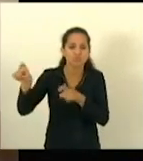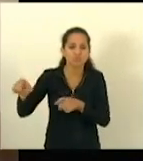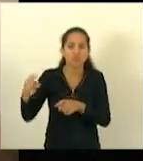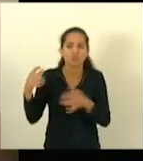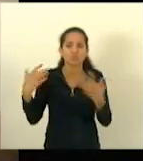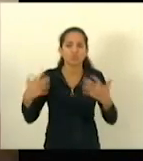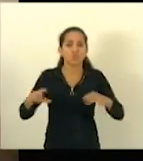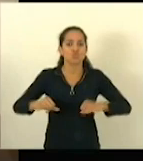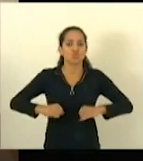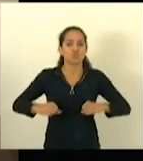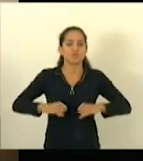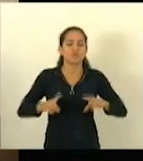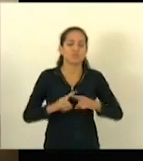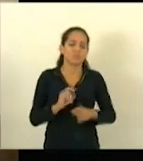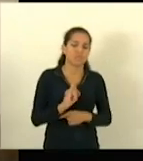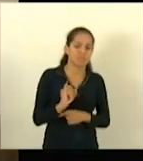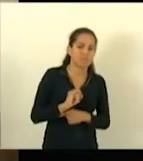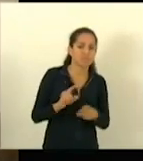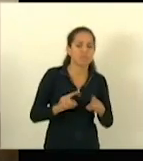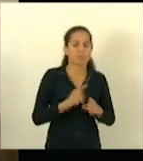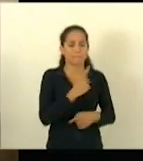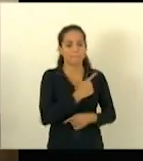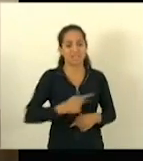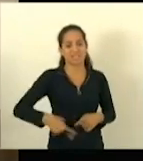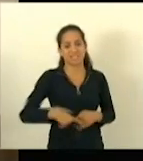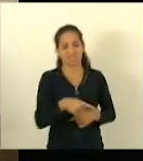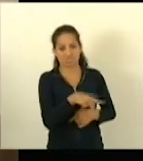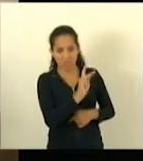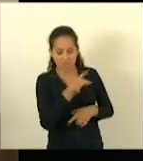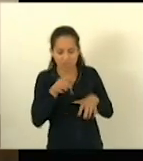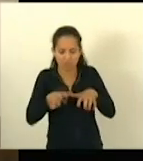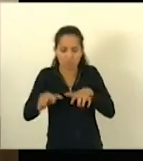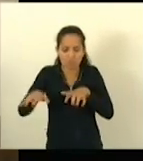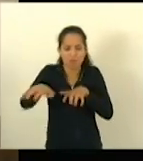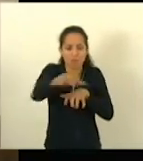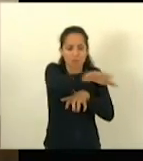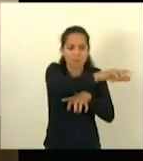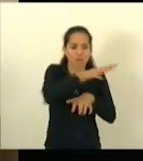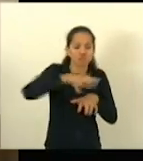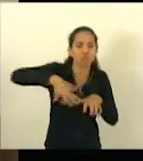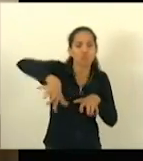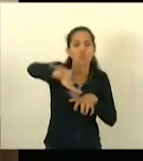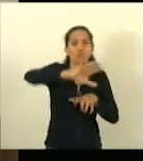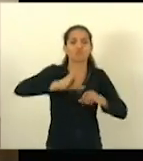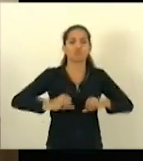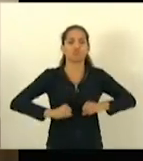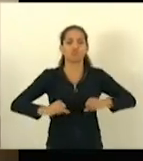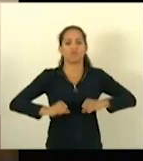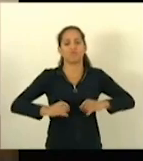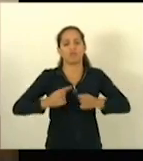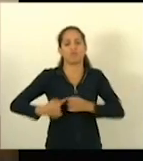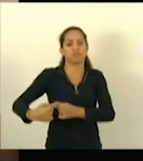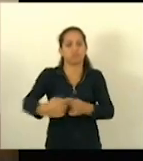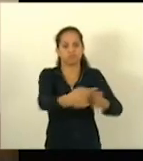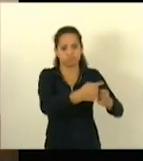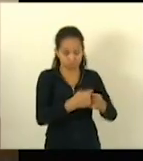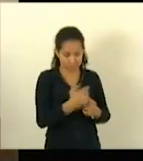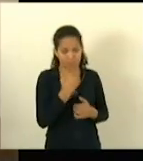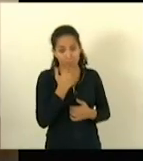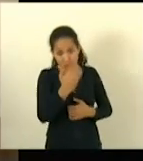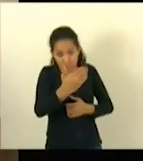aqui de Itapemirim De presidente Kennedy E adjacências Esse pedido foi para o governo do estado